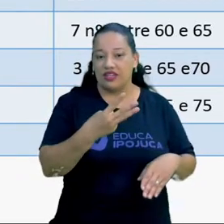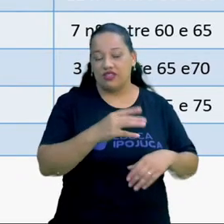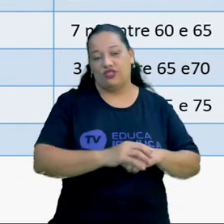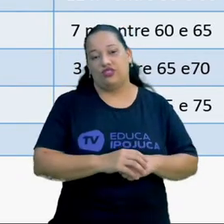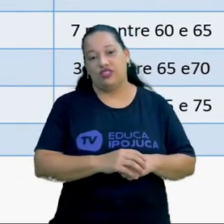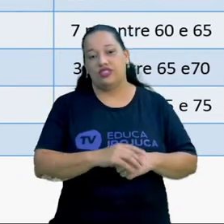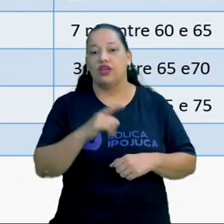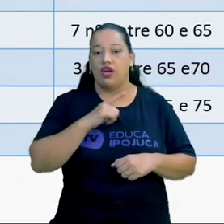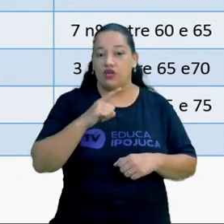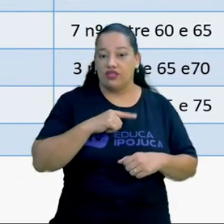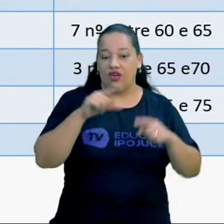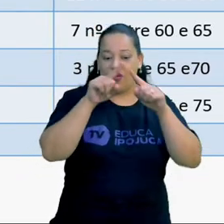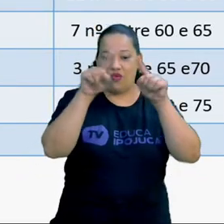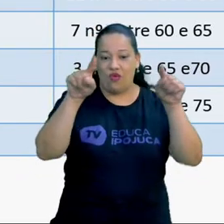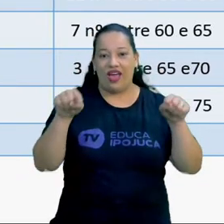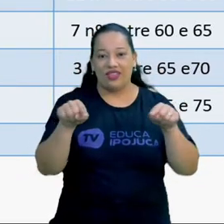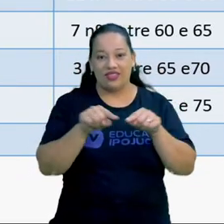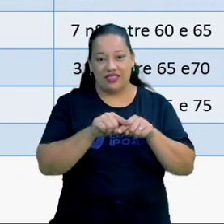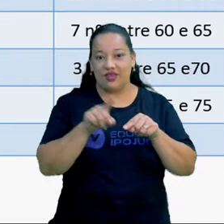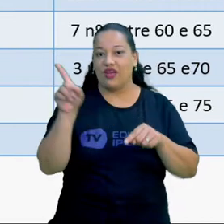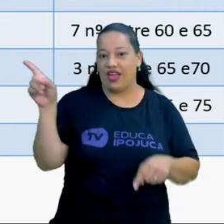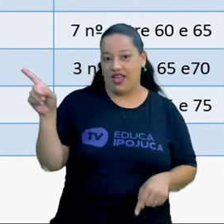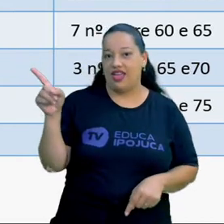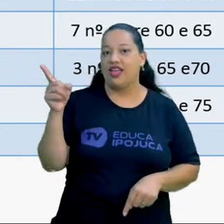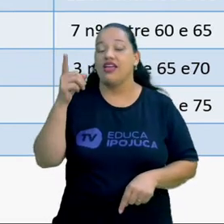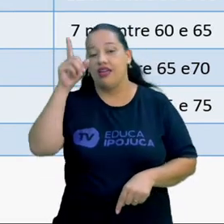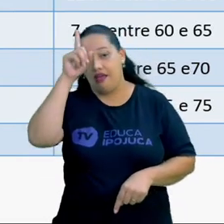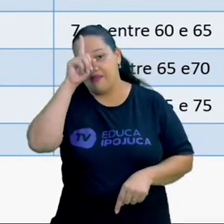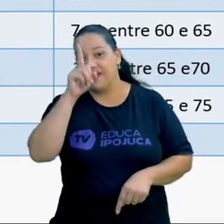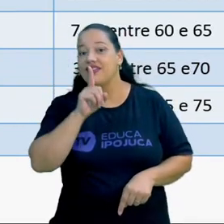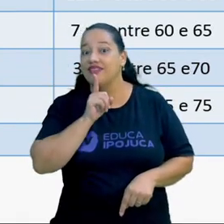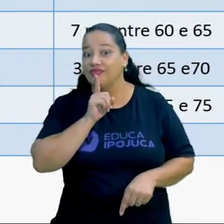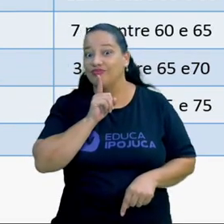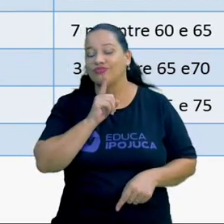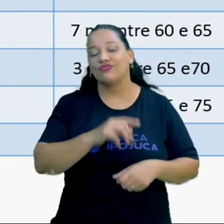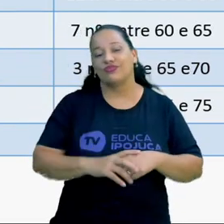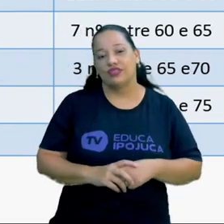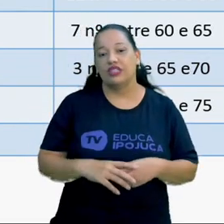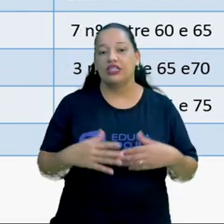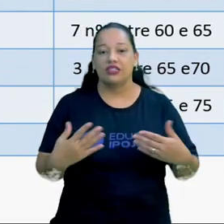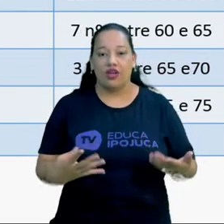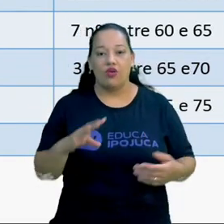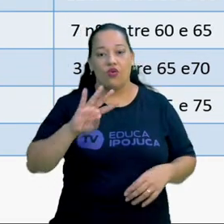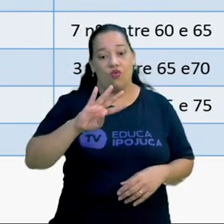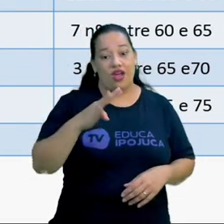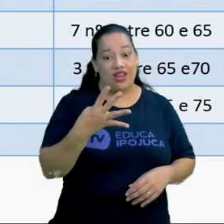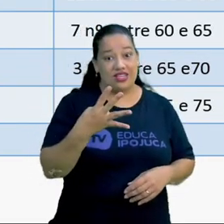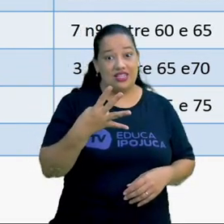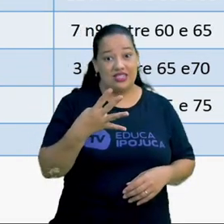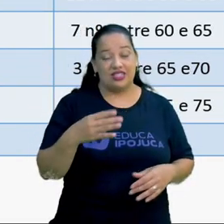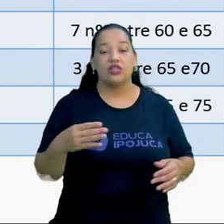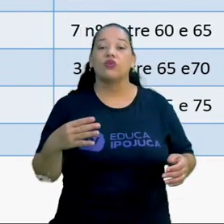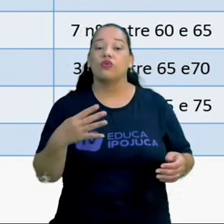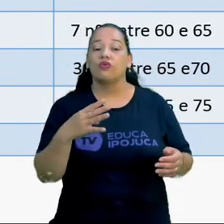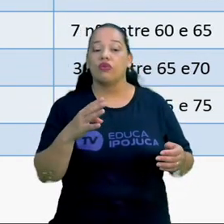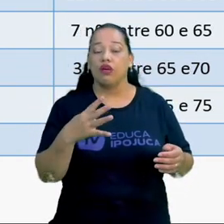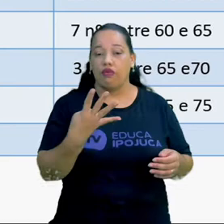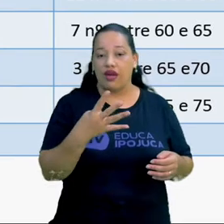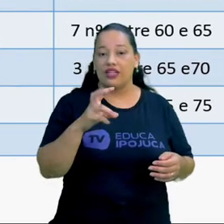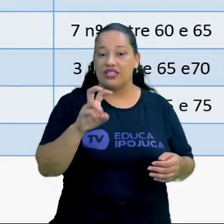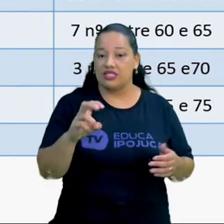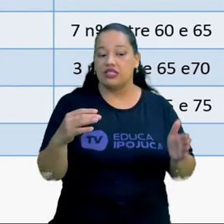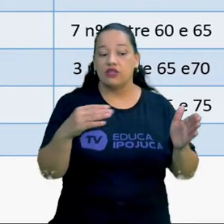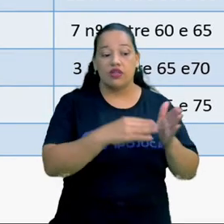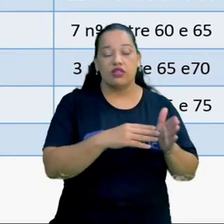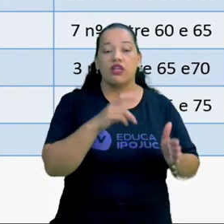quadrinhos amarelos, ok? Então, a frequência entre 45 e 50, então,